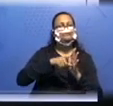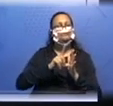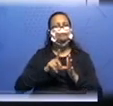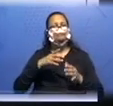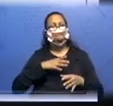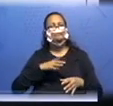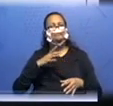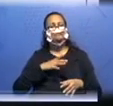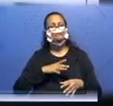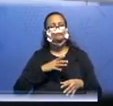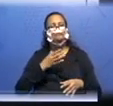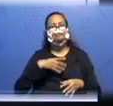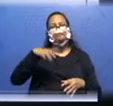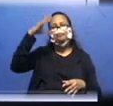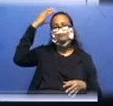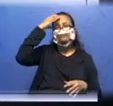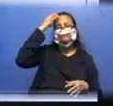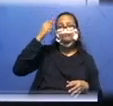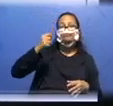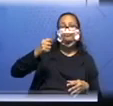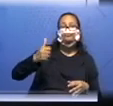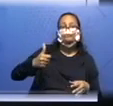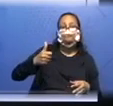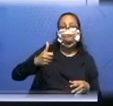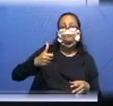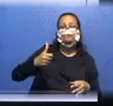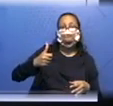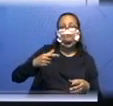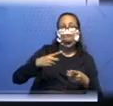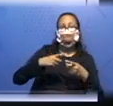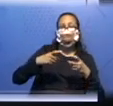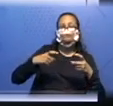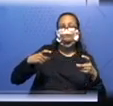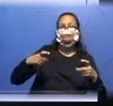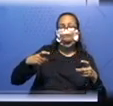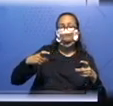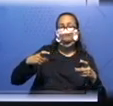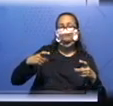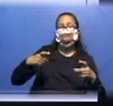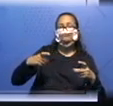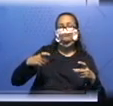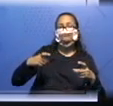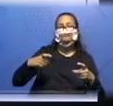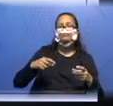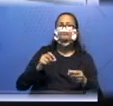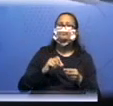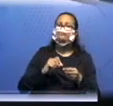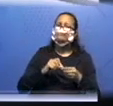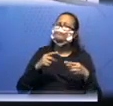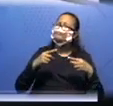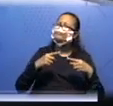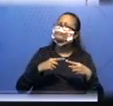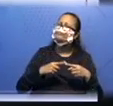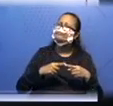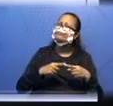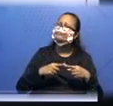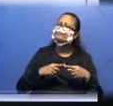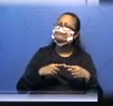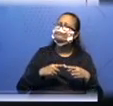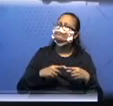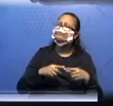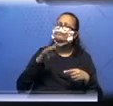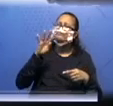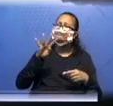América antes de Portugal. E esses reinos quase entraram em guerra, mas fizeram um acordo. Então, vocês vão